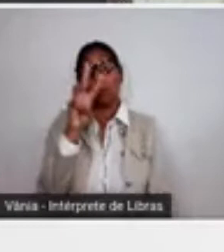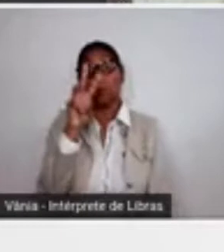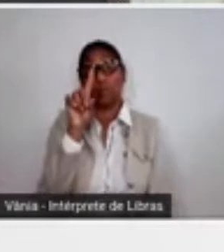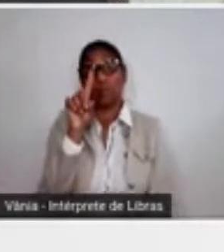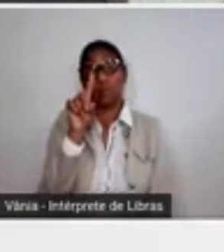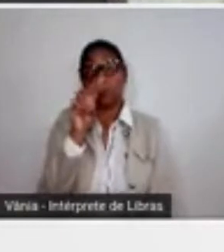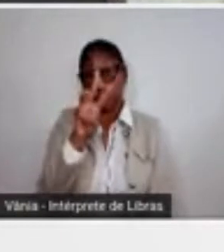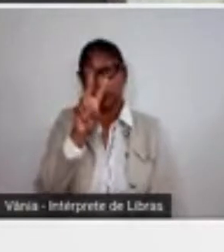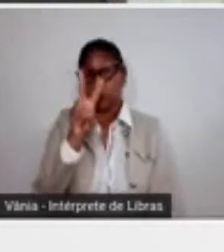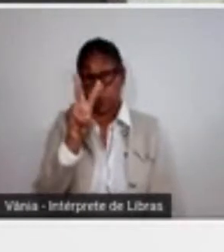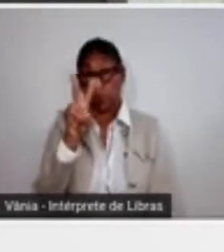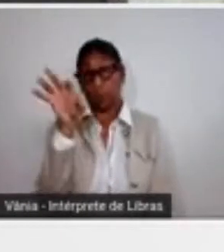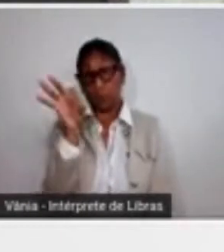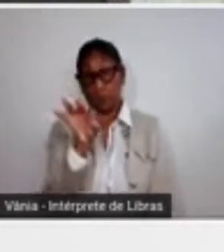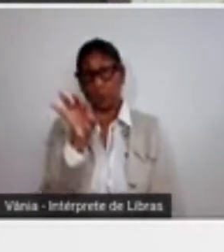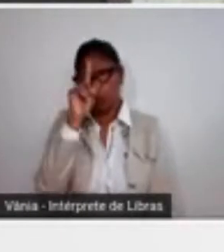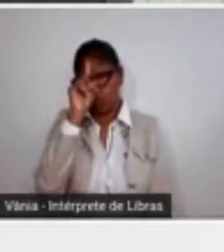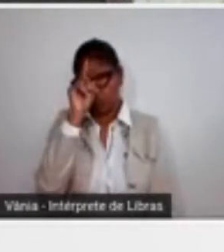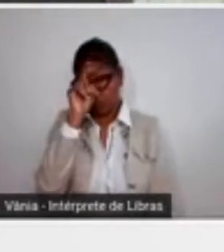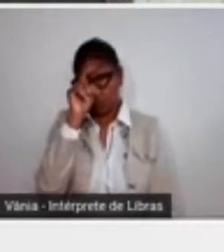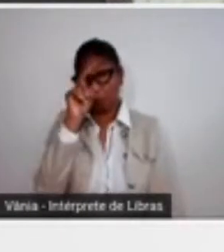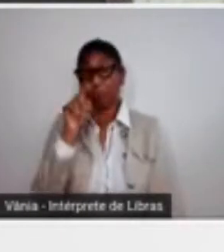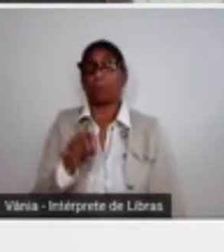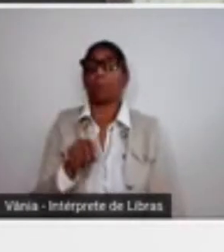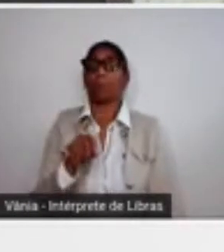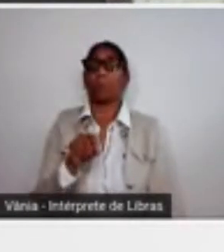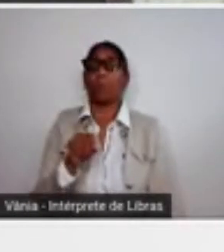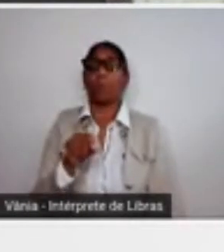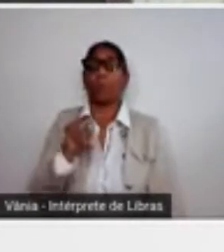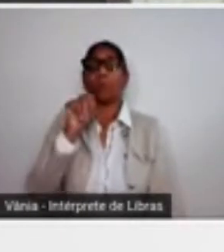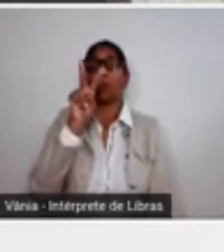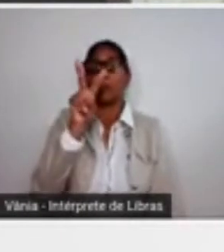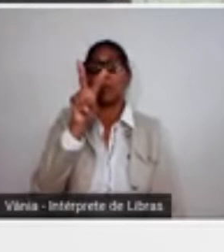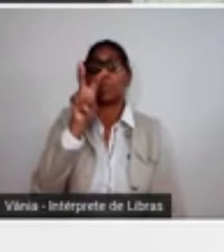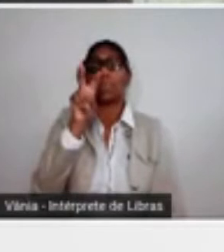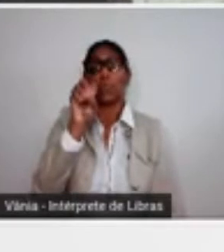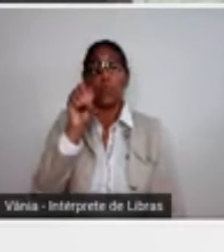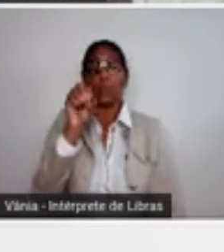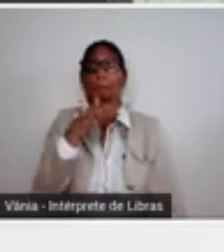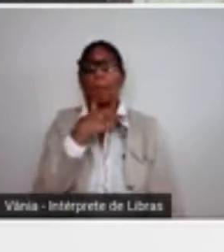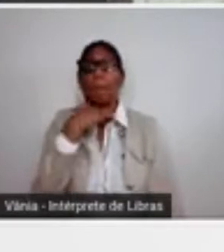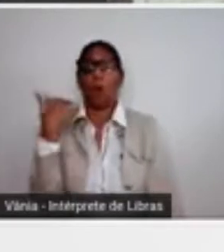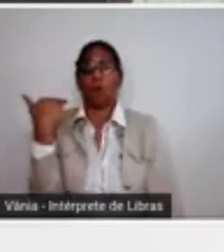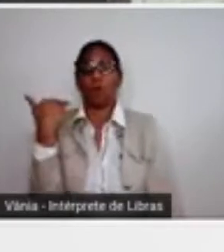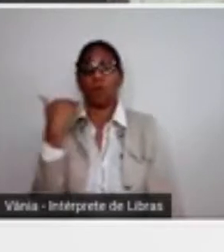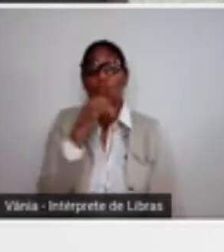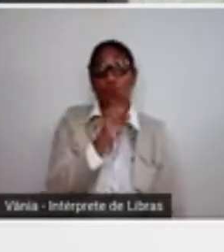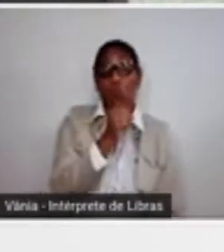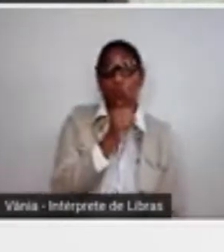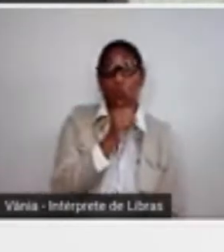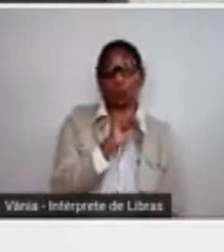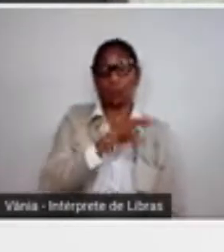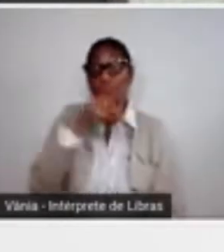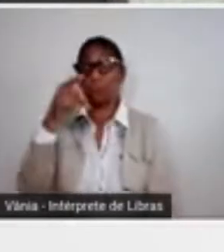de hospitalizações e um aumento de 200% de óbitos, de 8 para 24 óbitos